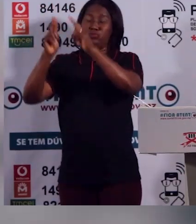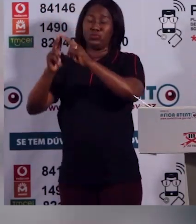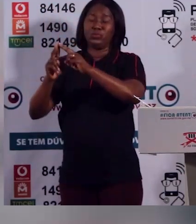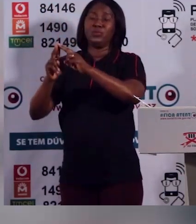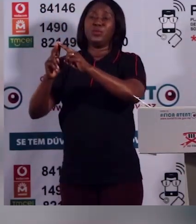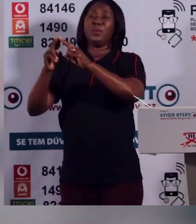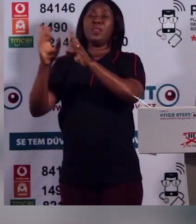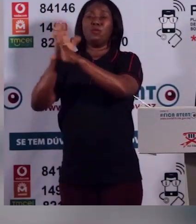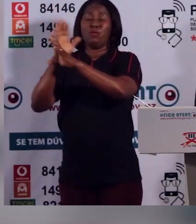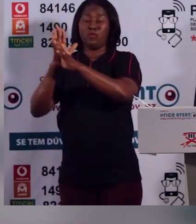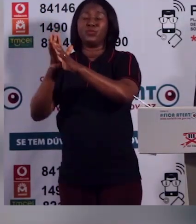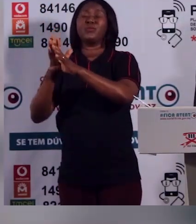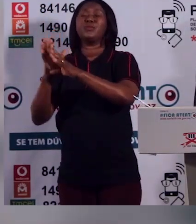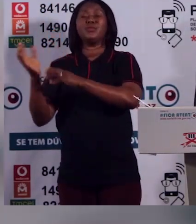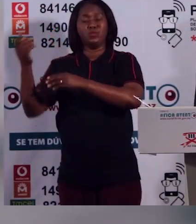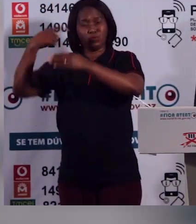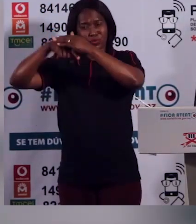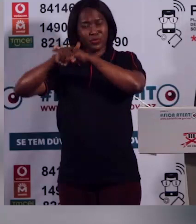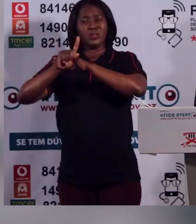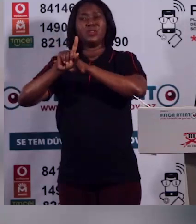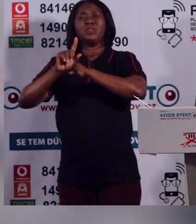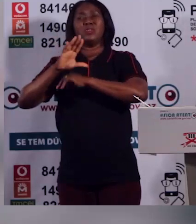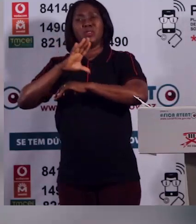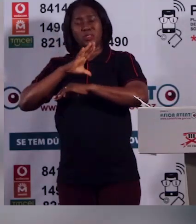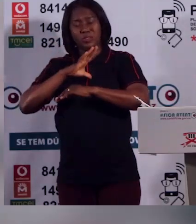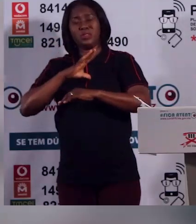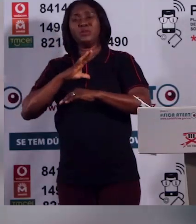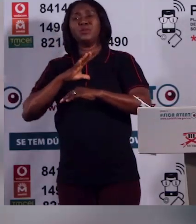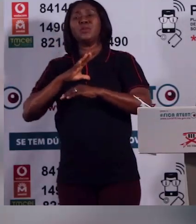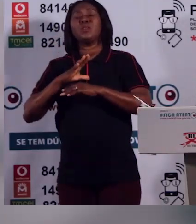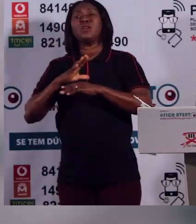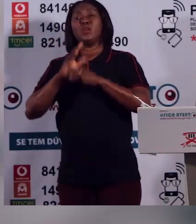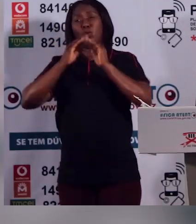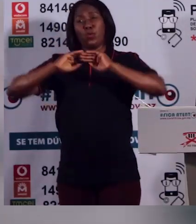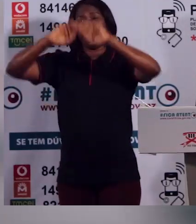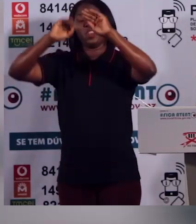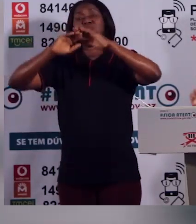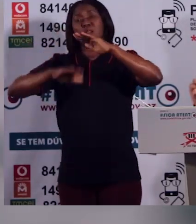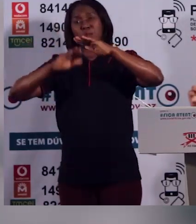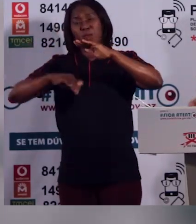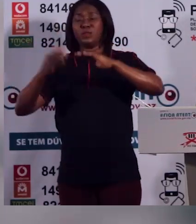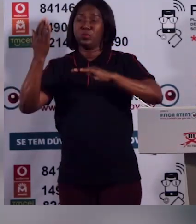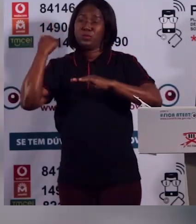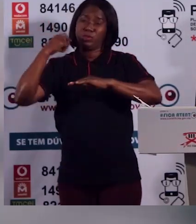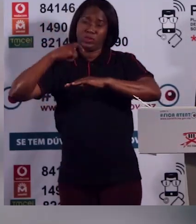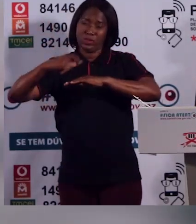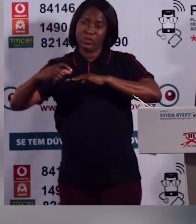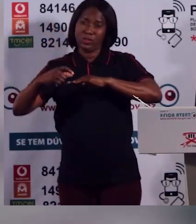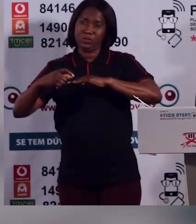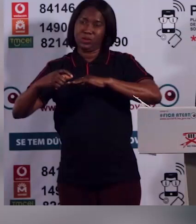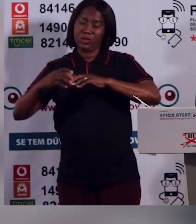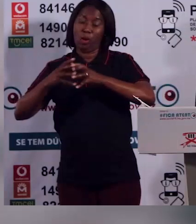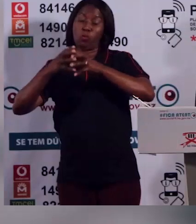que têm estado numa proporção relativamente baixa, mas que na semana passada teve